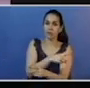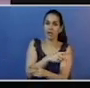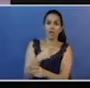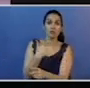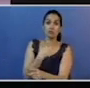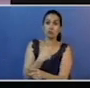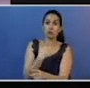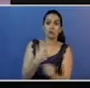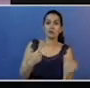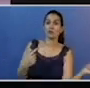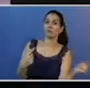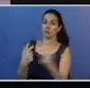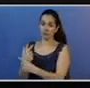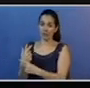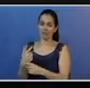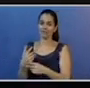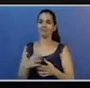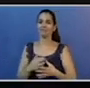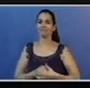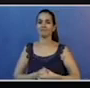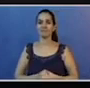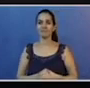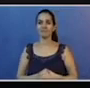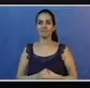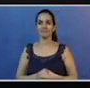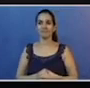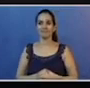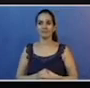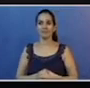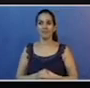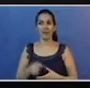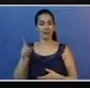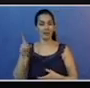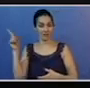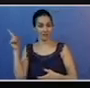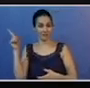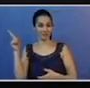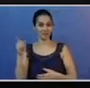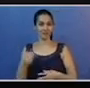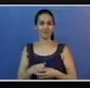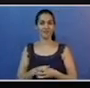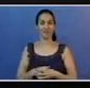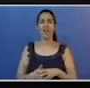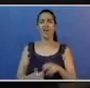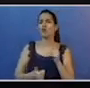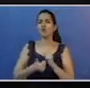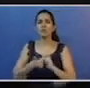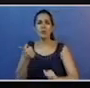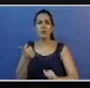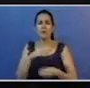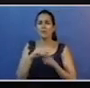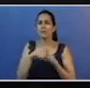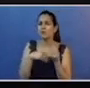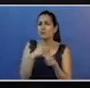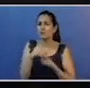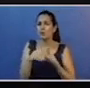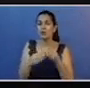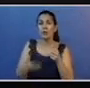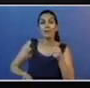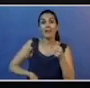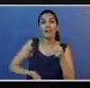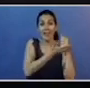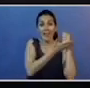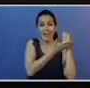de volta, fazer o mesmo movimento. E aqui o badminton, né, que é uma mistura, né, entre a peteca